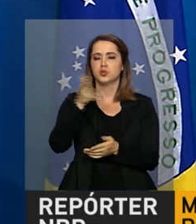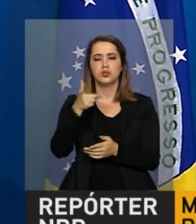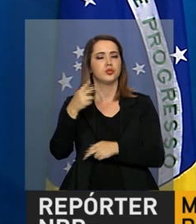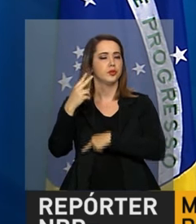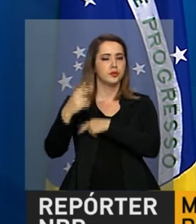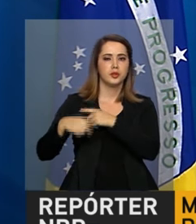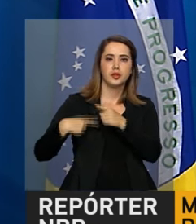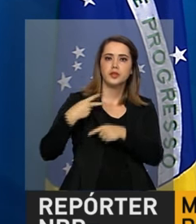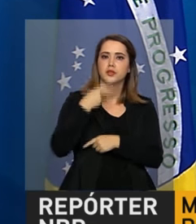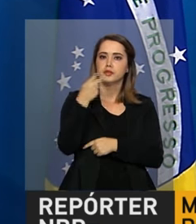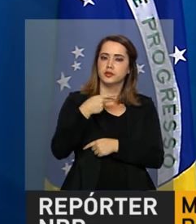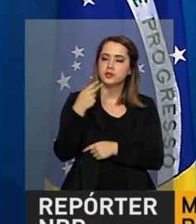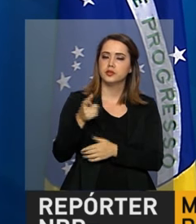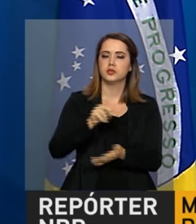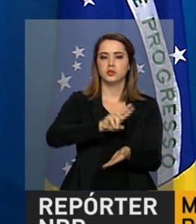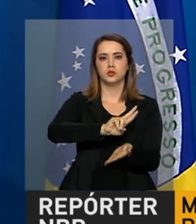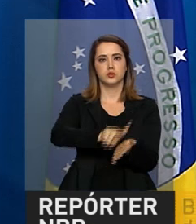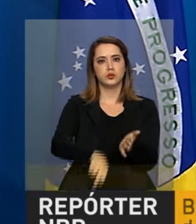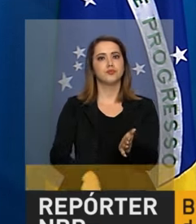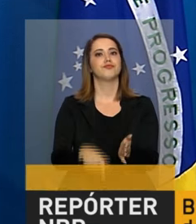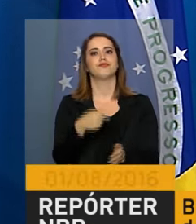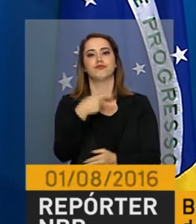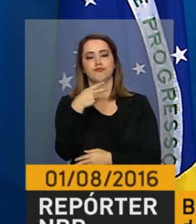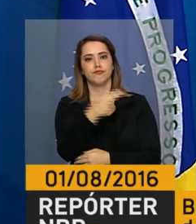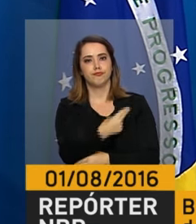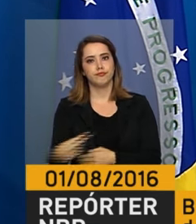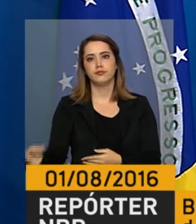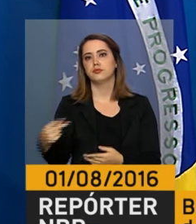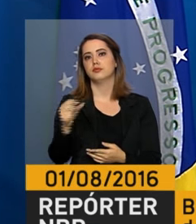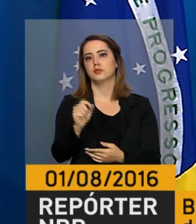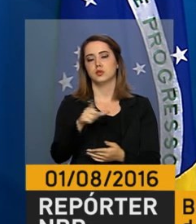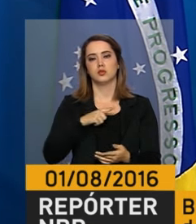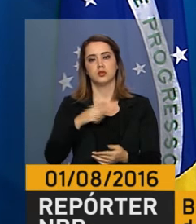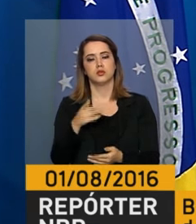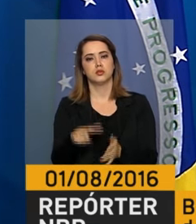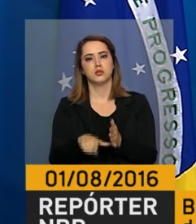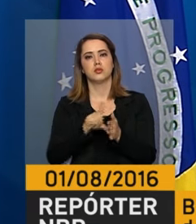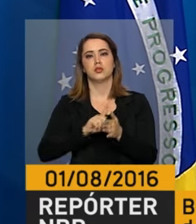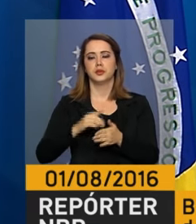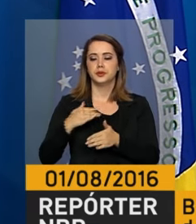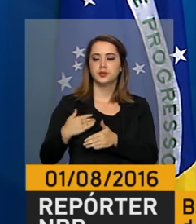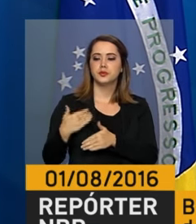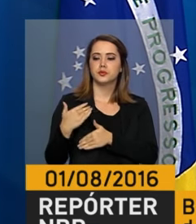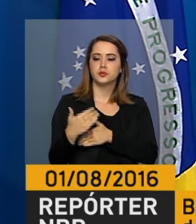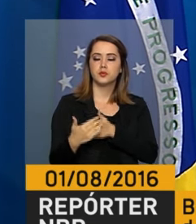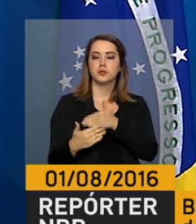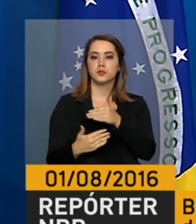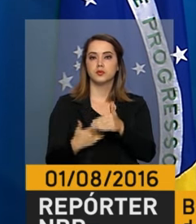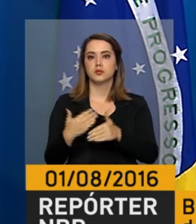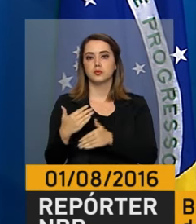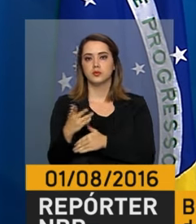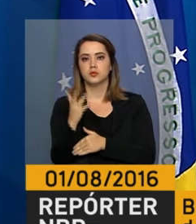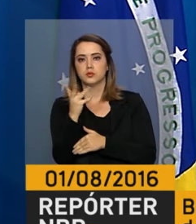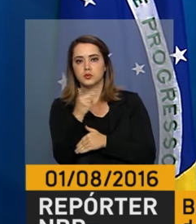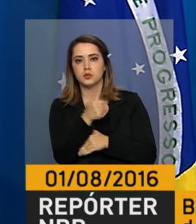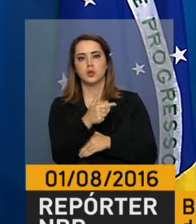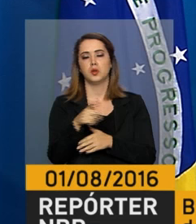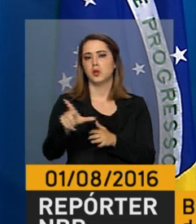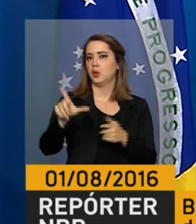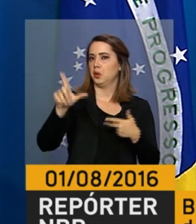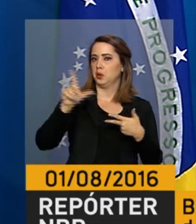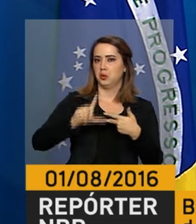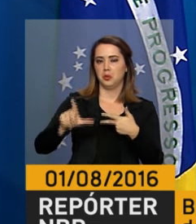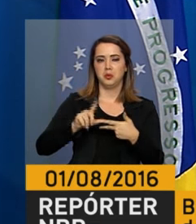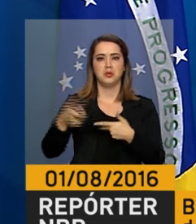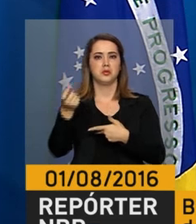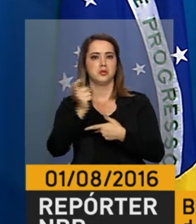decididas nesses 80 dias, mas eram questões que trafegavam mais ou menos, seja do legislativo ou seja